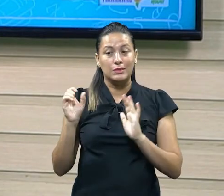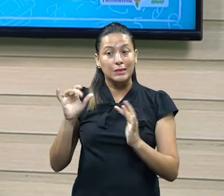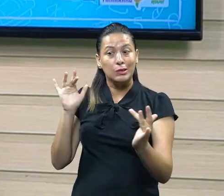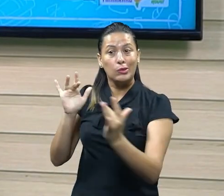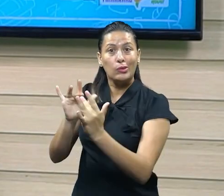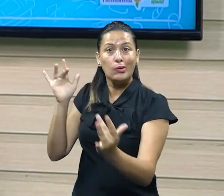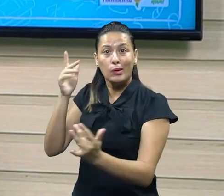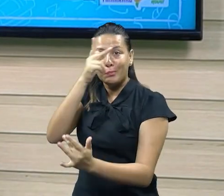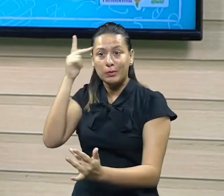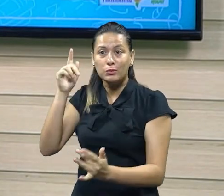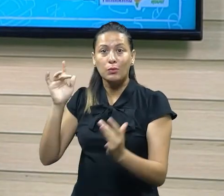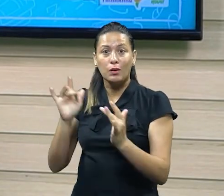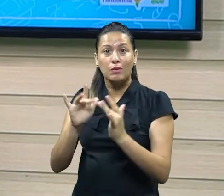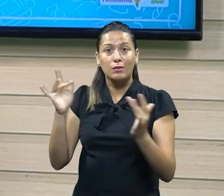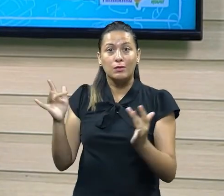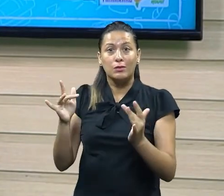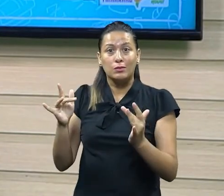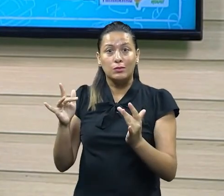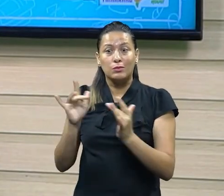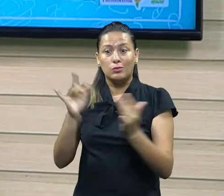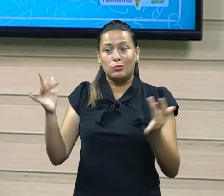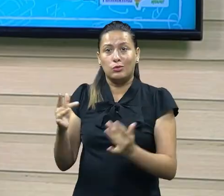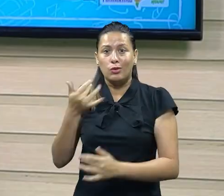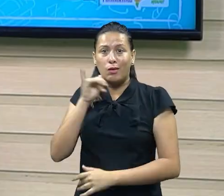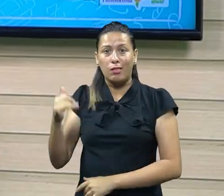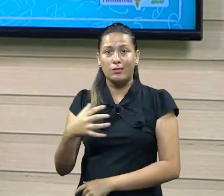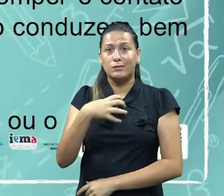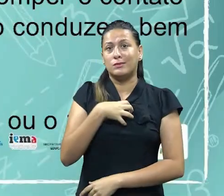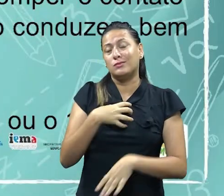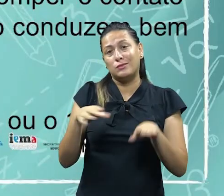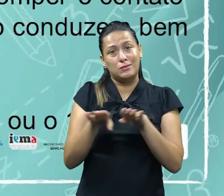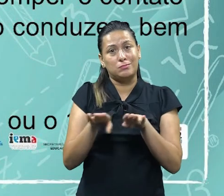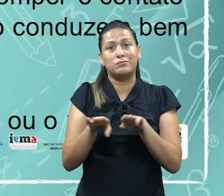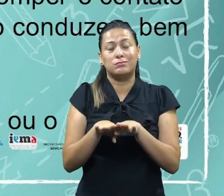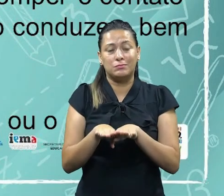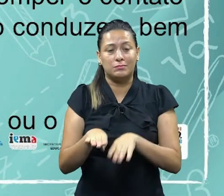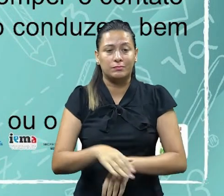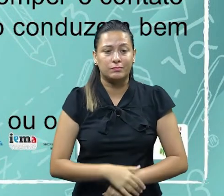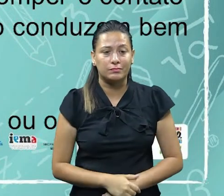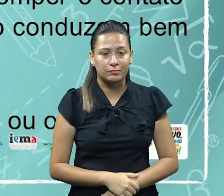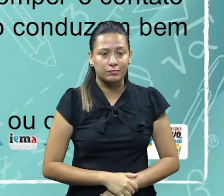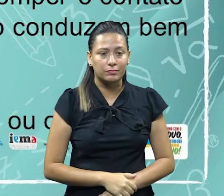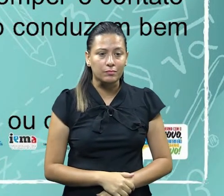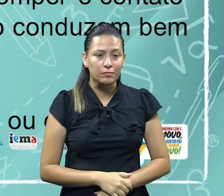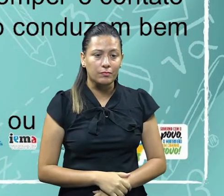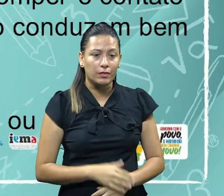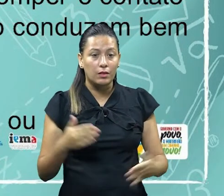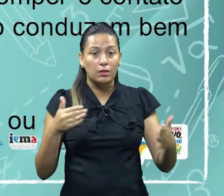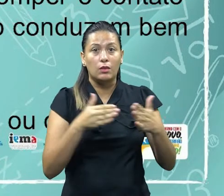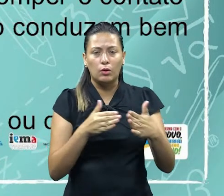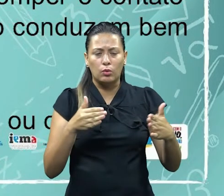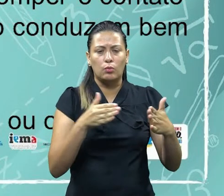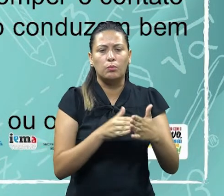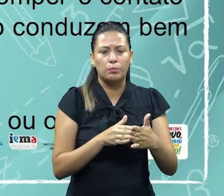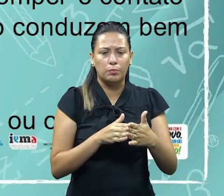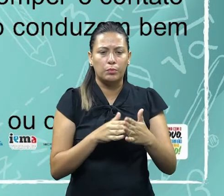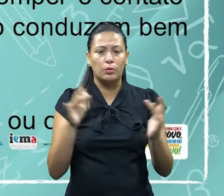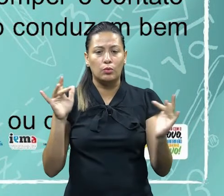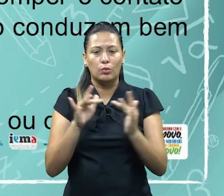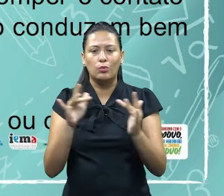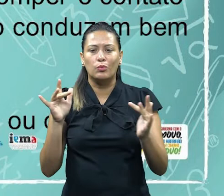tocar na pessoa, você vai tomar um choque também e aí não vai adiantar nada. Interrompa o contato da vítima com a fonte